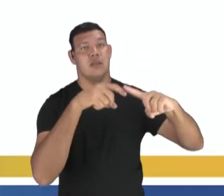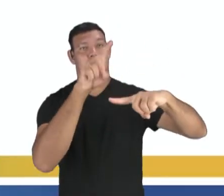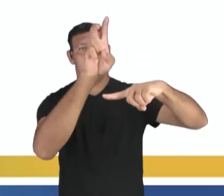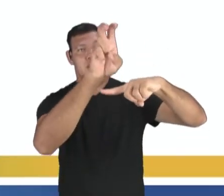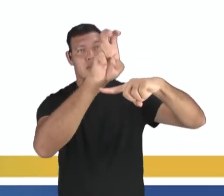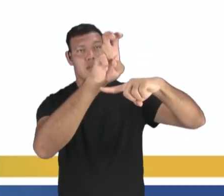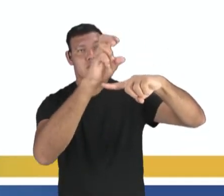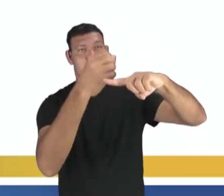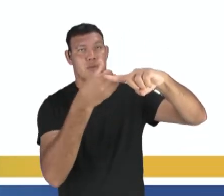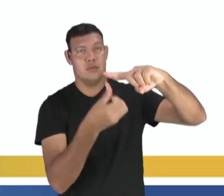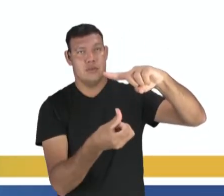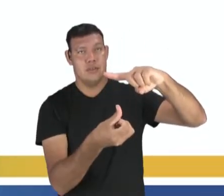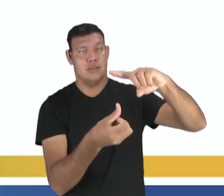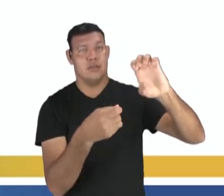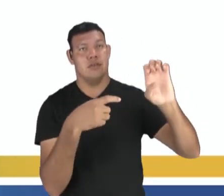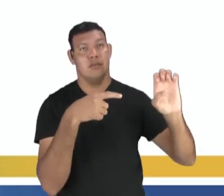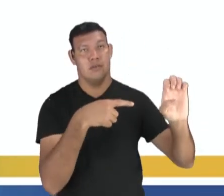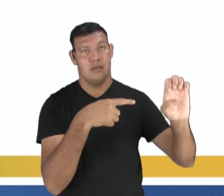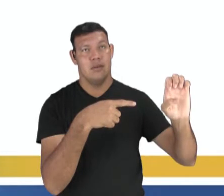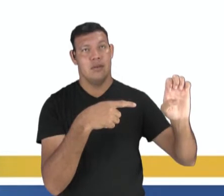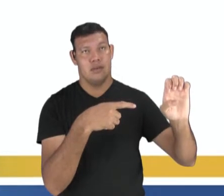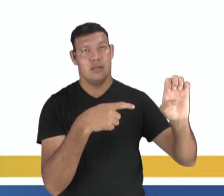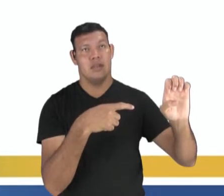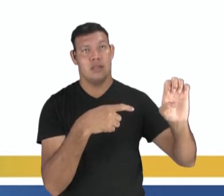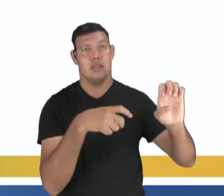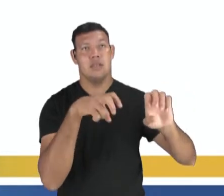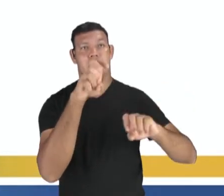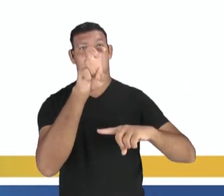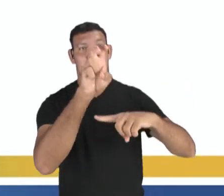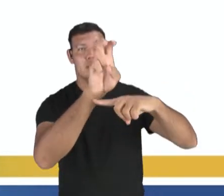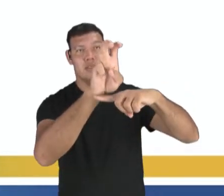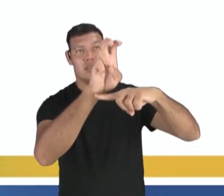maluca Nativa nós temos um sub 25